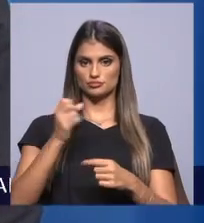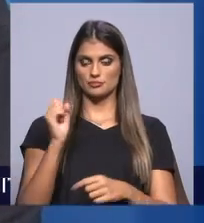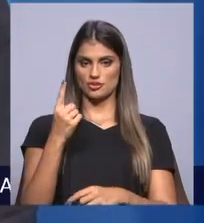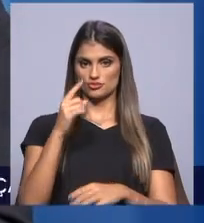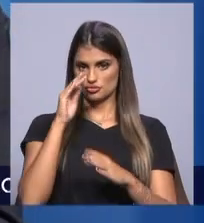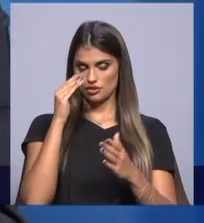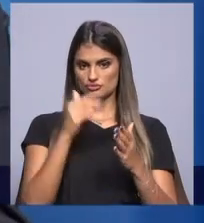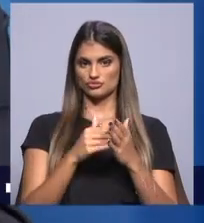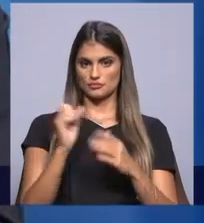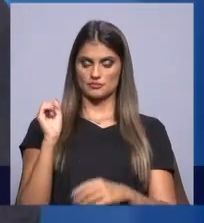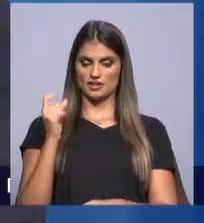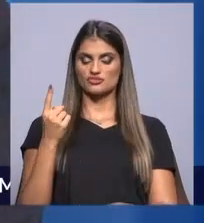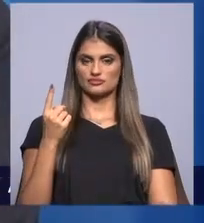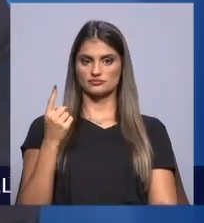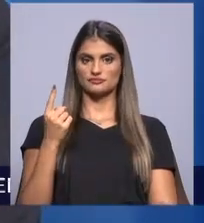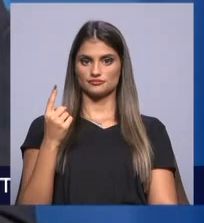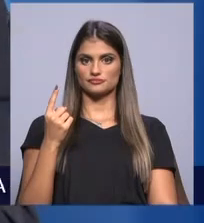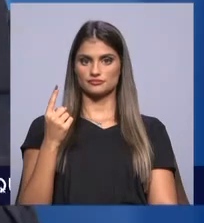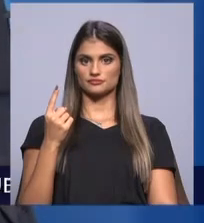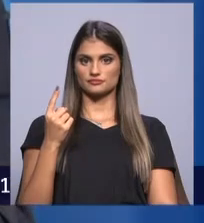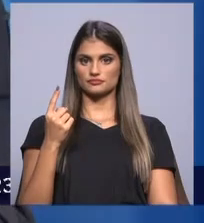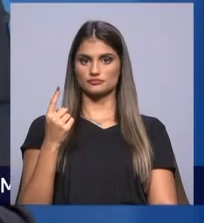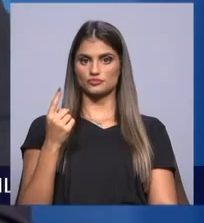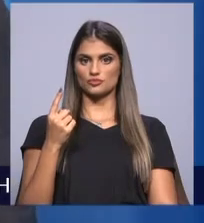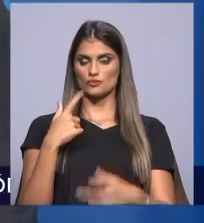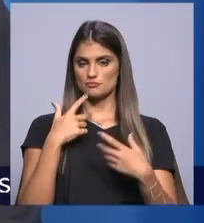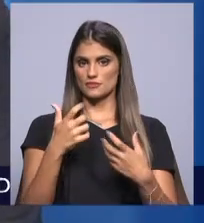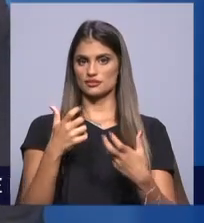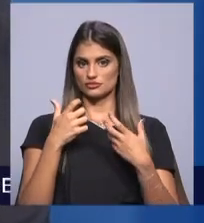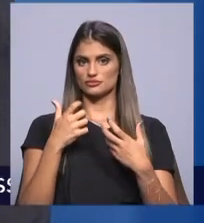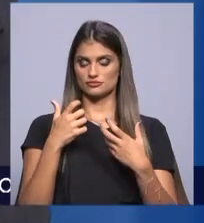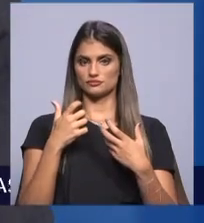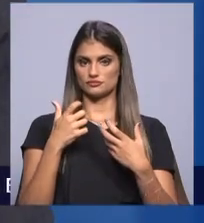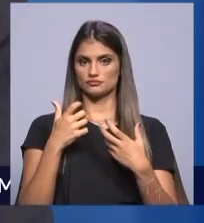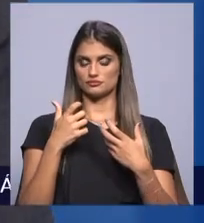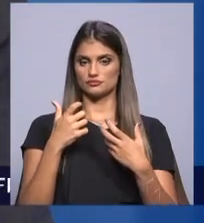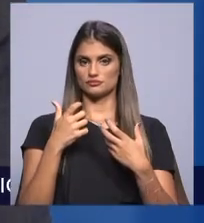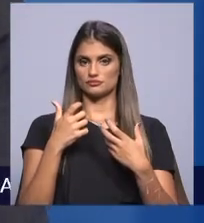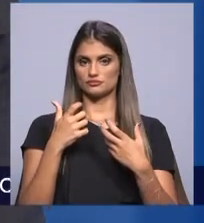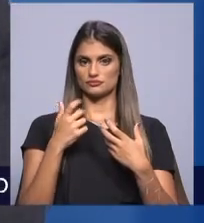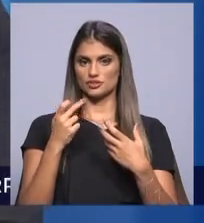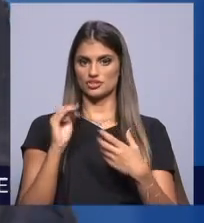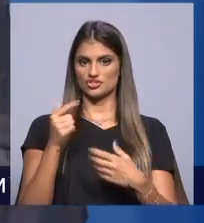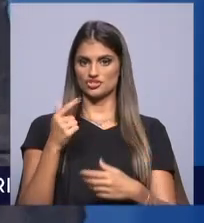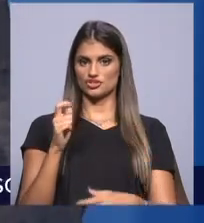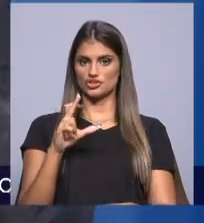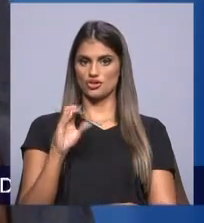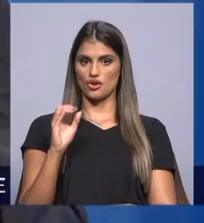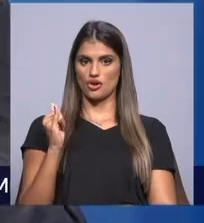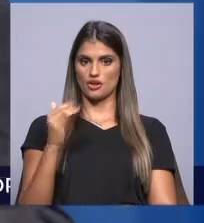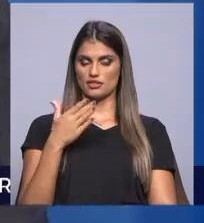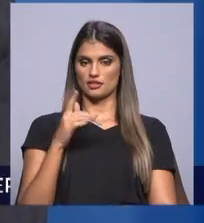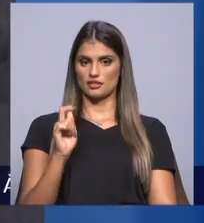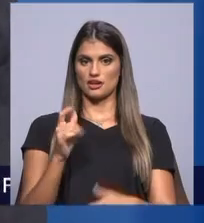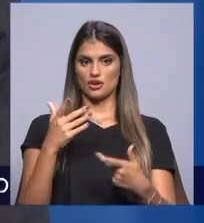resultados, as primeiras medições do impacto da missão DART no asteroide Dimorphos. Em primeiro lugar,